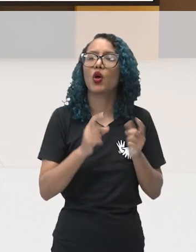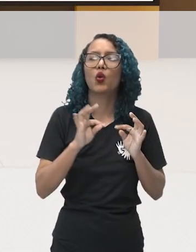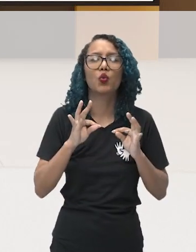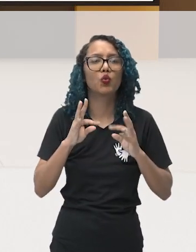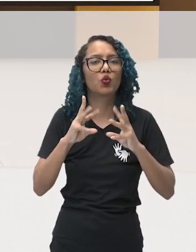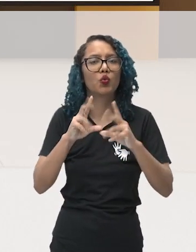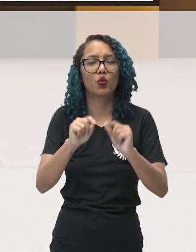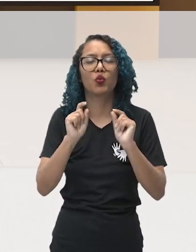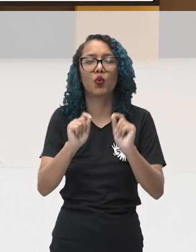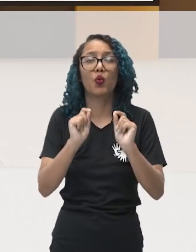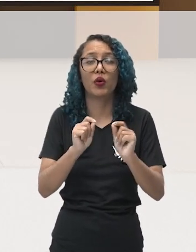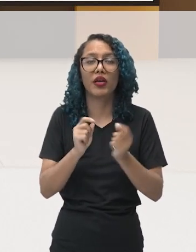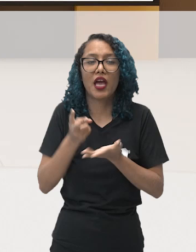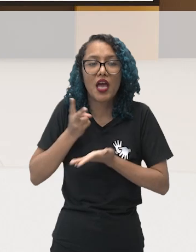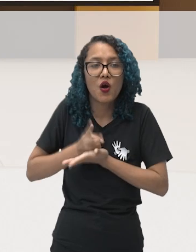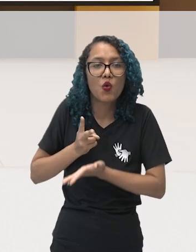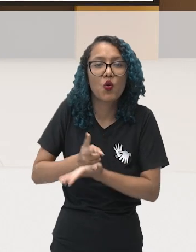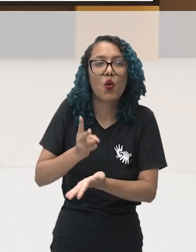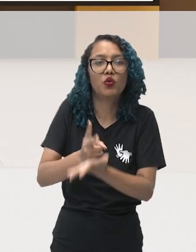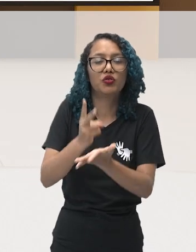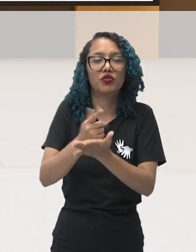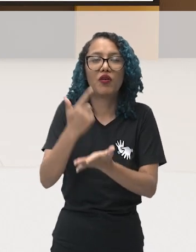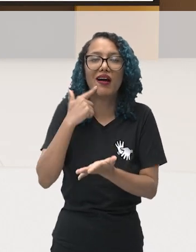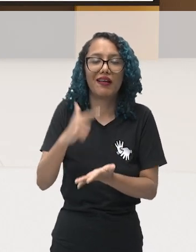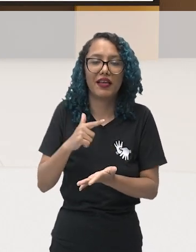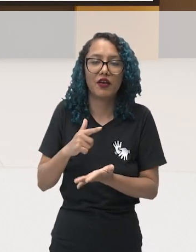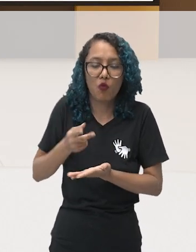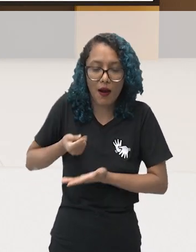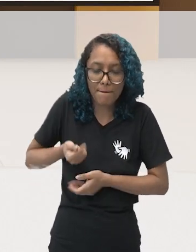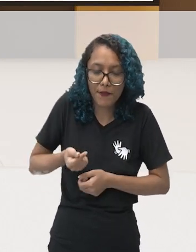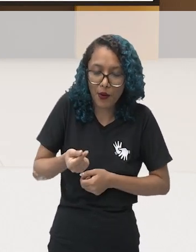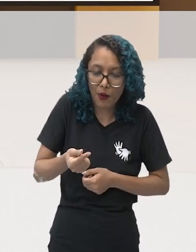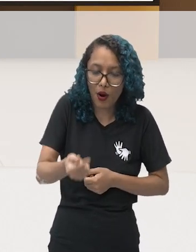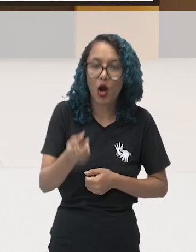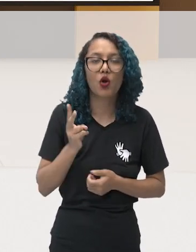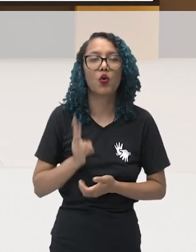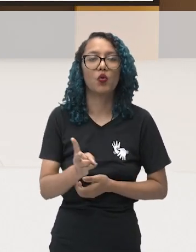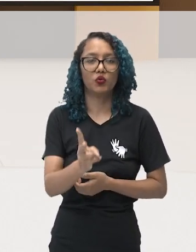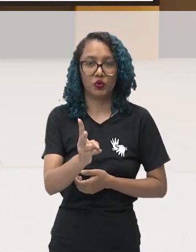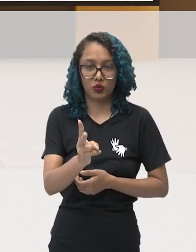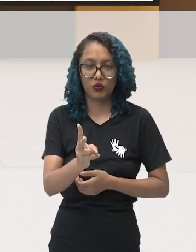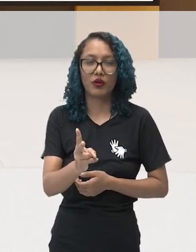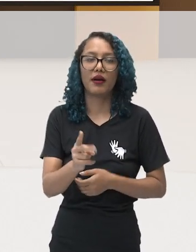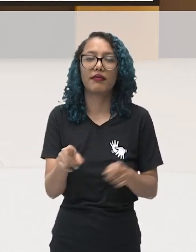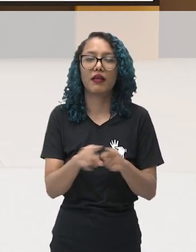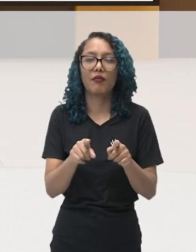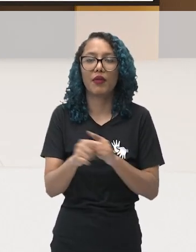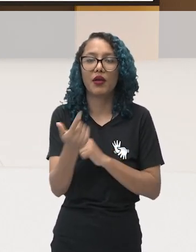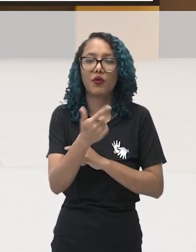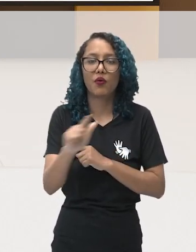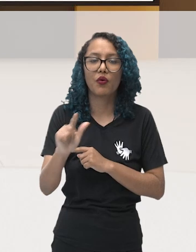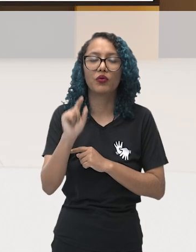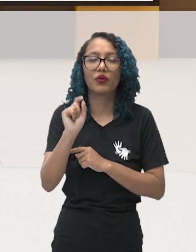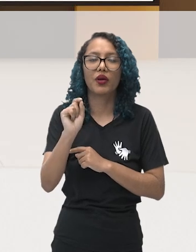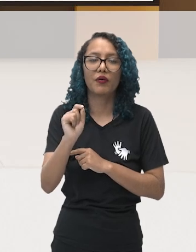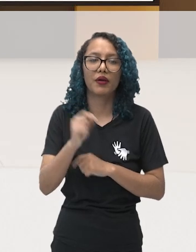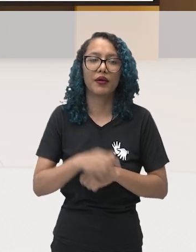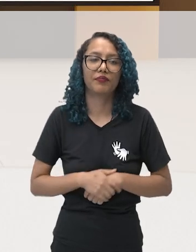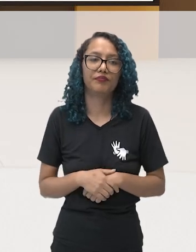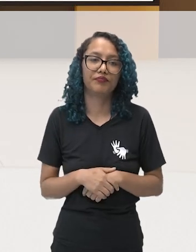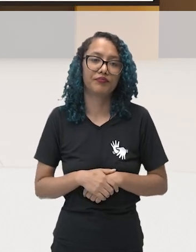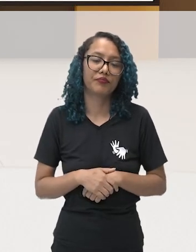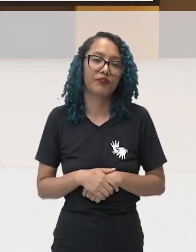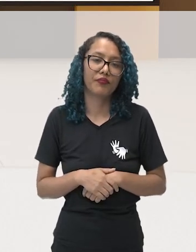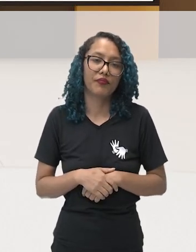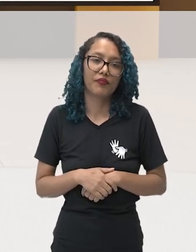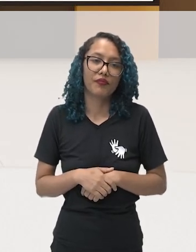manter vivo. Para manter vivo. Manter vivo é muito importante. Outro exemplo que nós podemos citar para vocês é a normatização da língua do